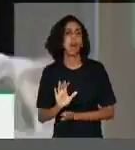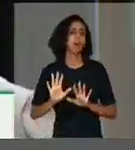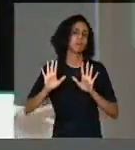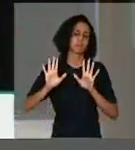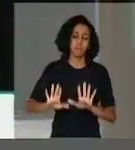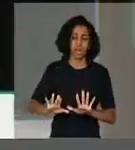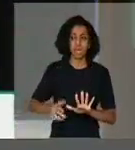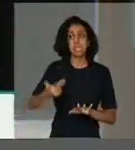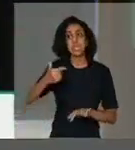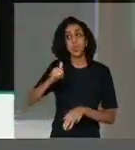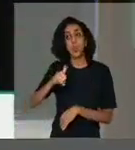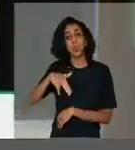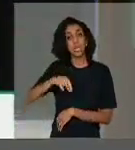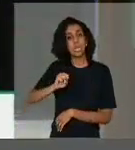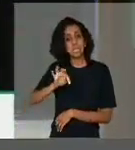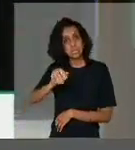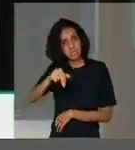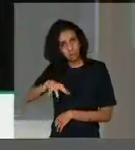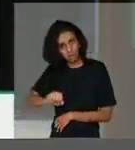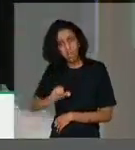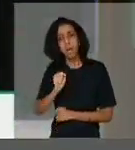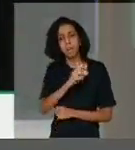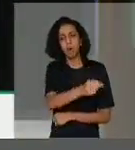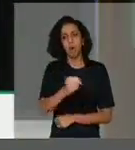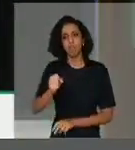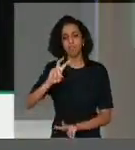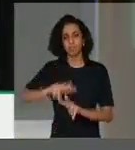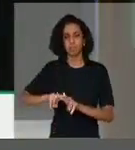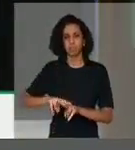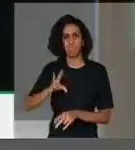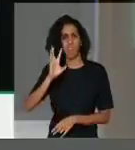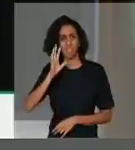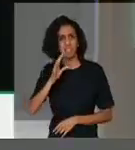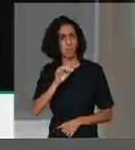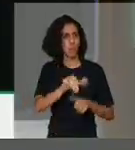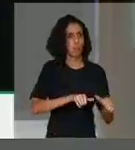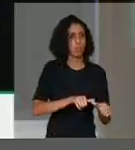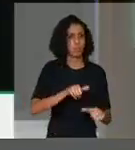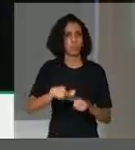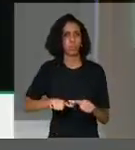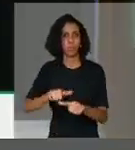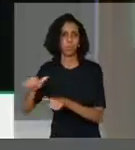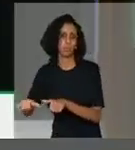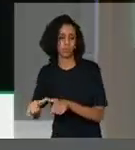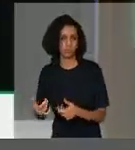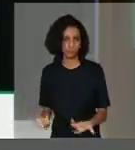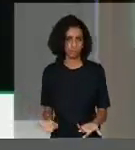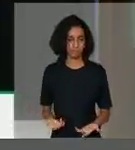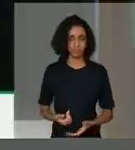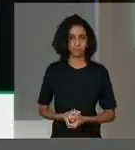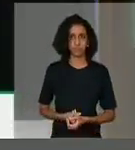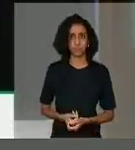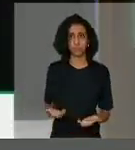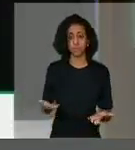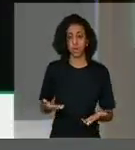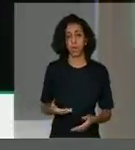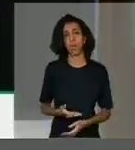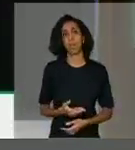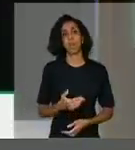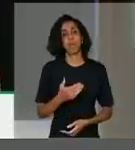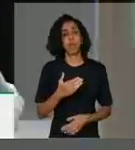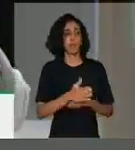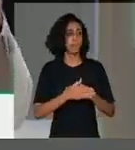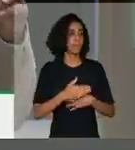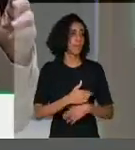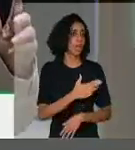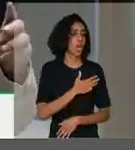da segunda instância já pode ser preso. Recentemente, quando vai o julgamento do nosso querido presidente Lula, diz